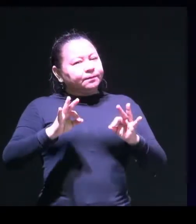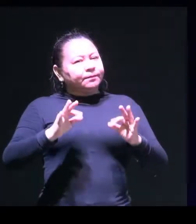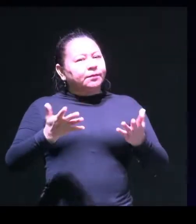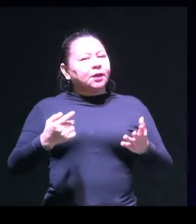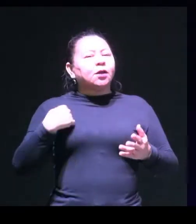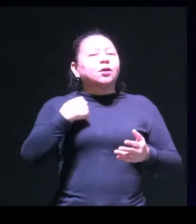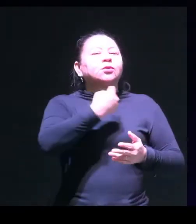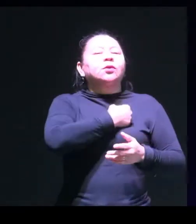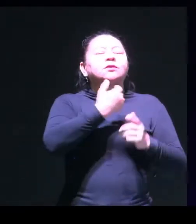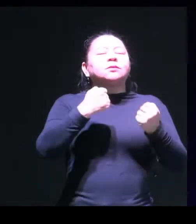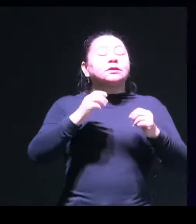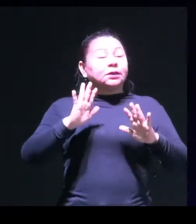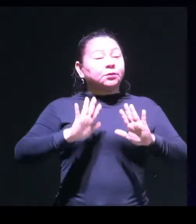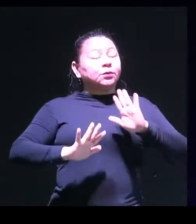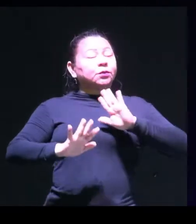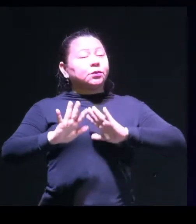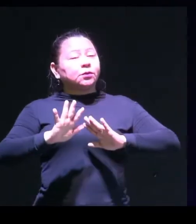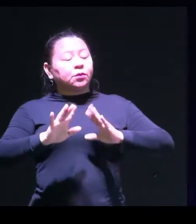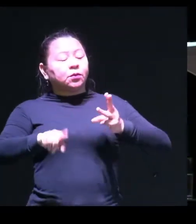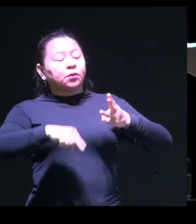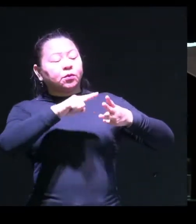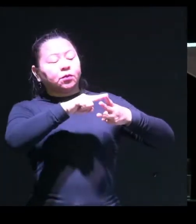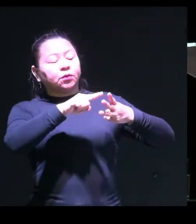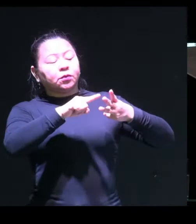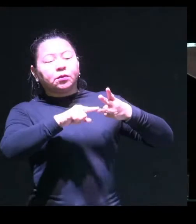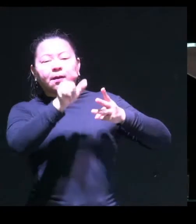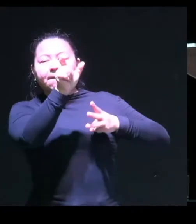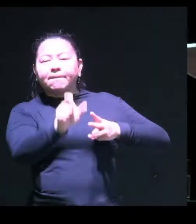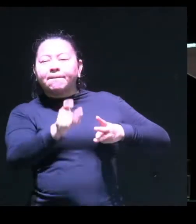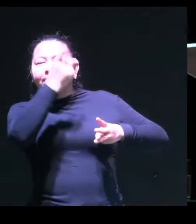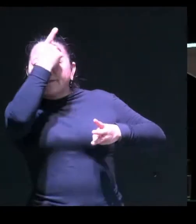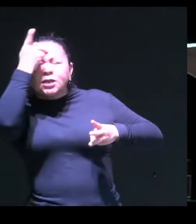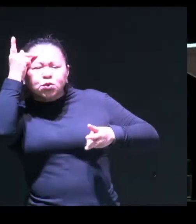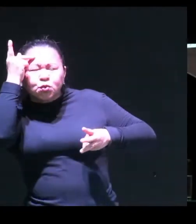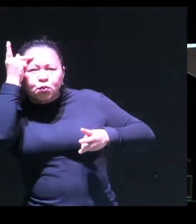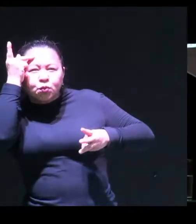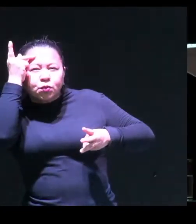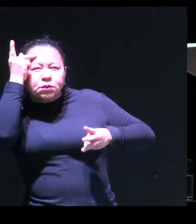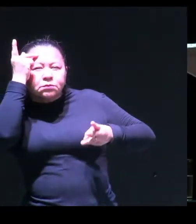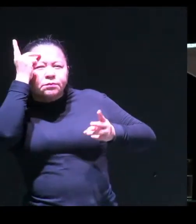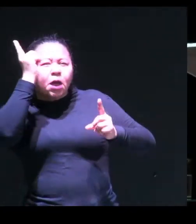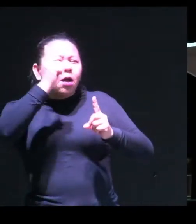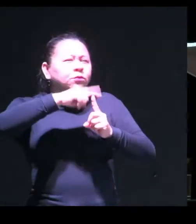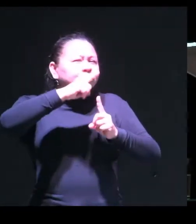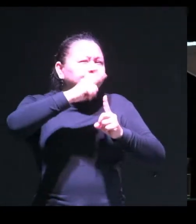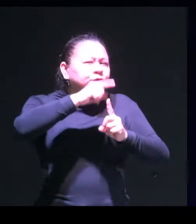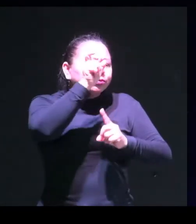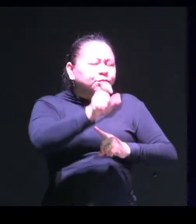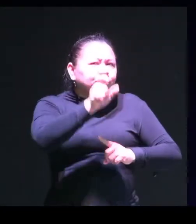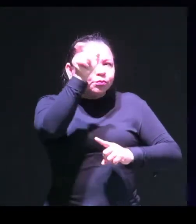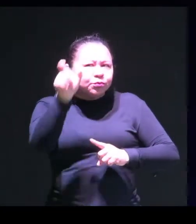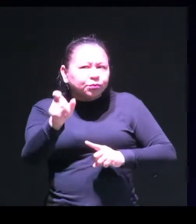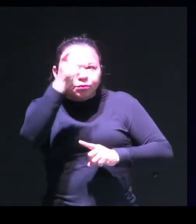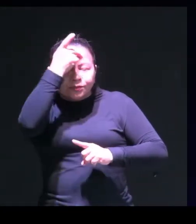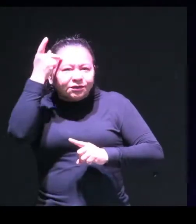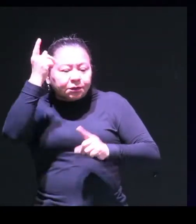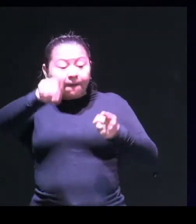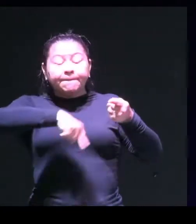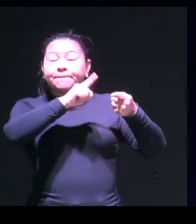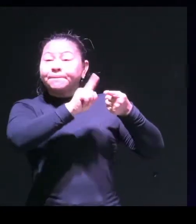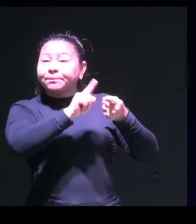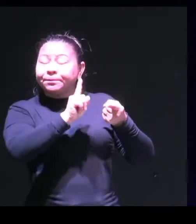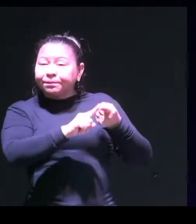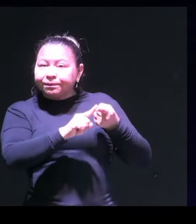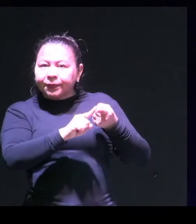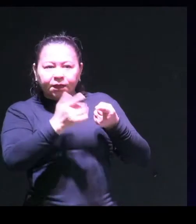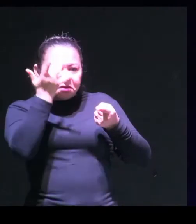Agora, nós temos que lidar com 3 tipos de pessoas em relação a esse assunto. Primeiro, são aqueles